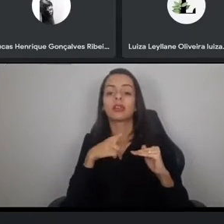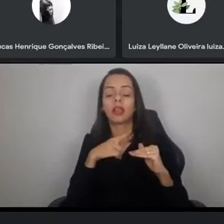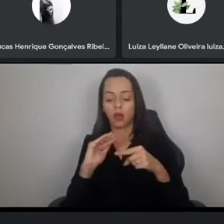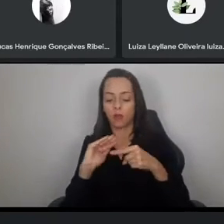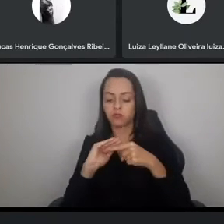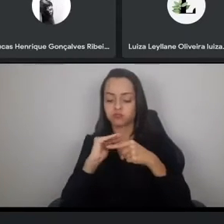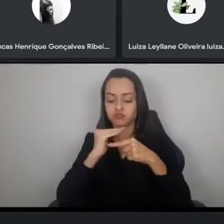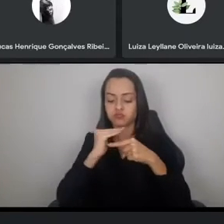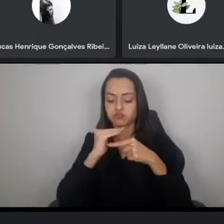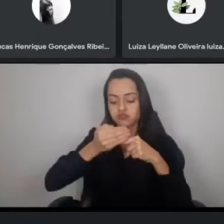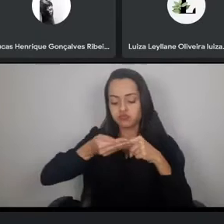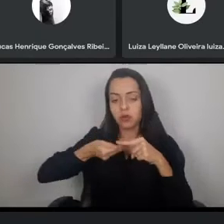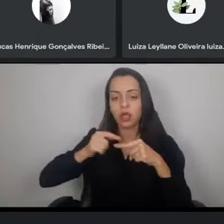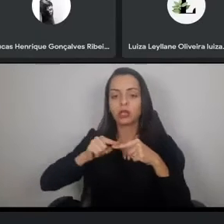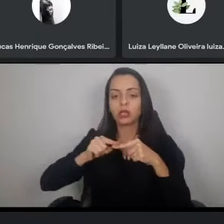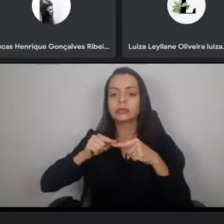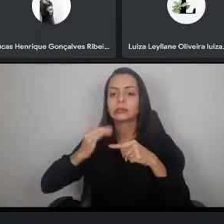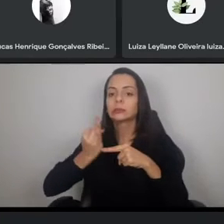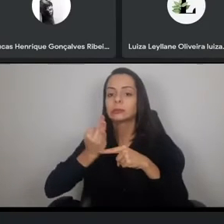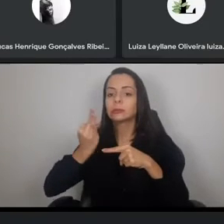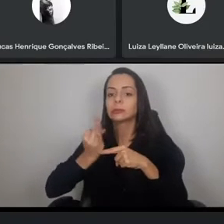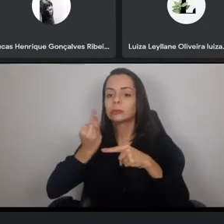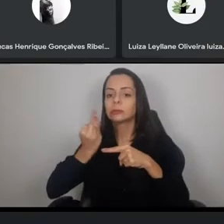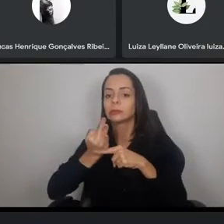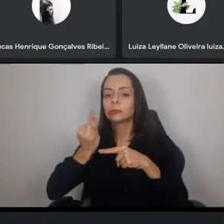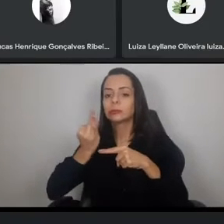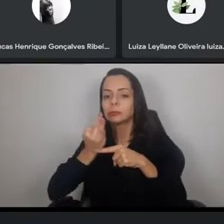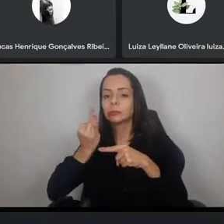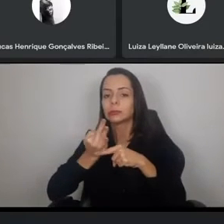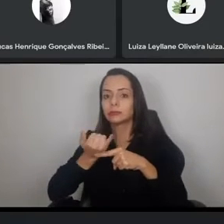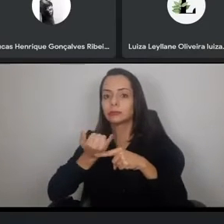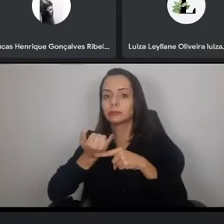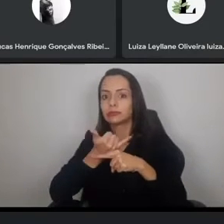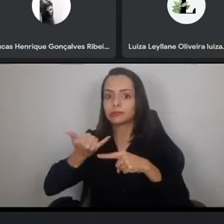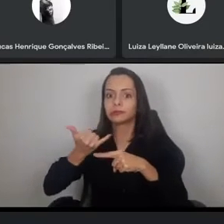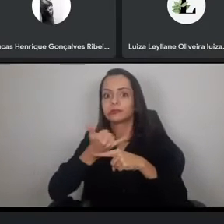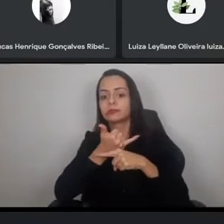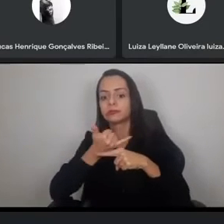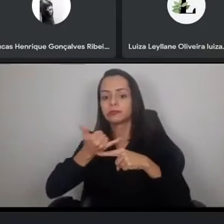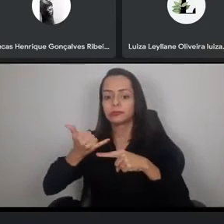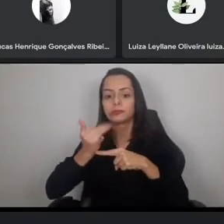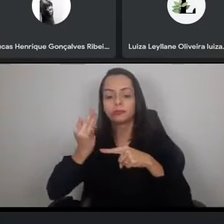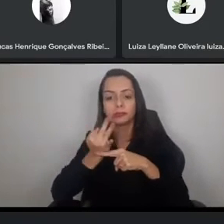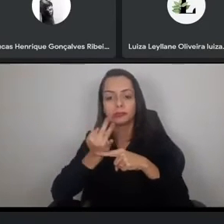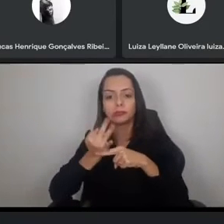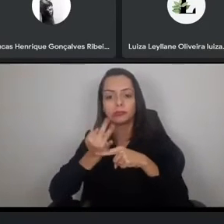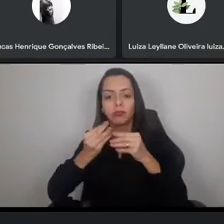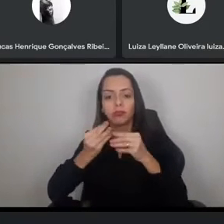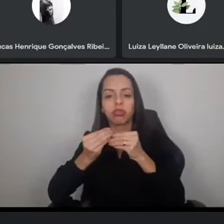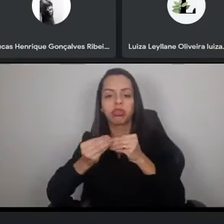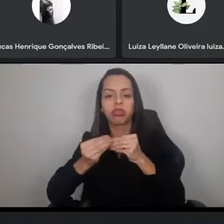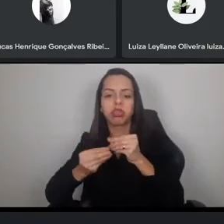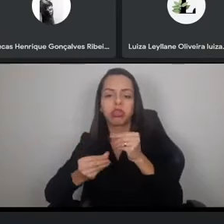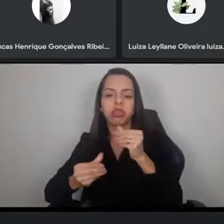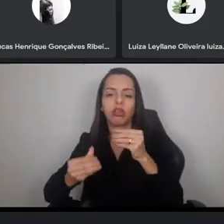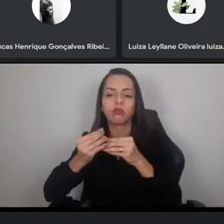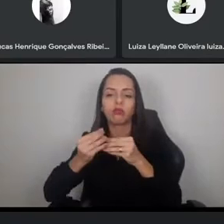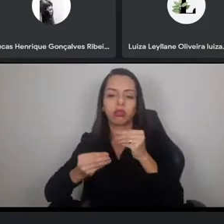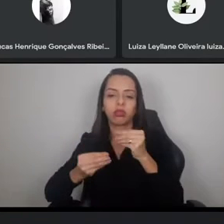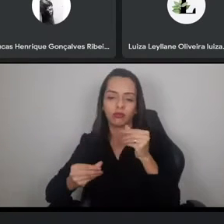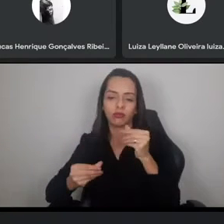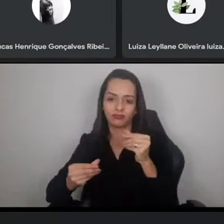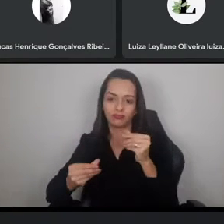da bitola de 2,5, que é para suportar até 21 amperes. E com o passar do tempo, ela